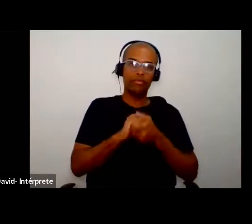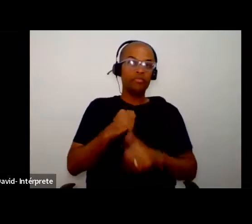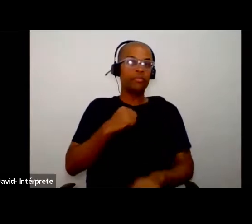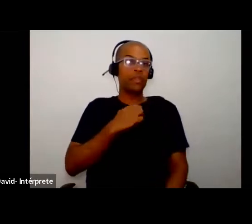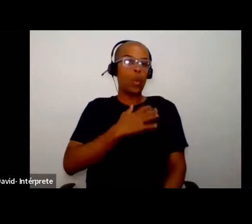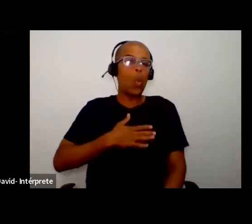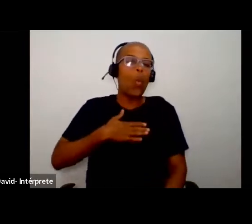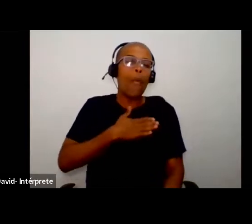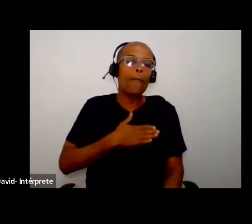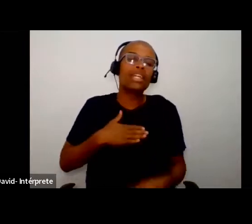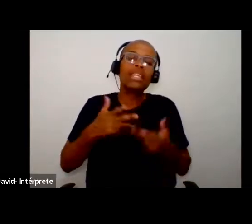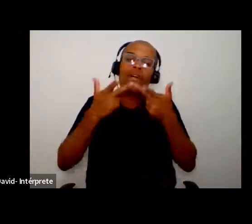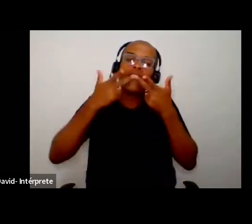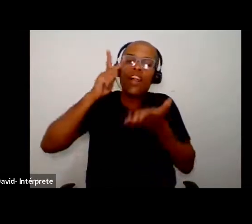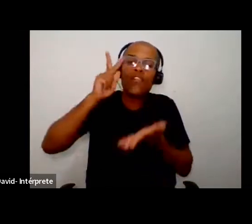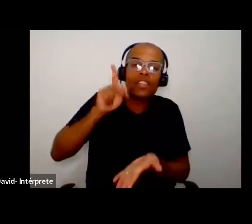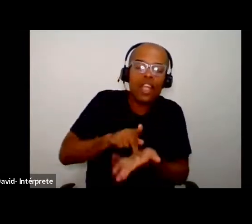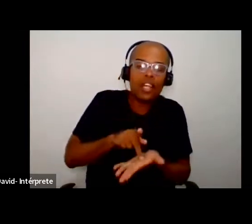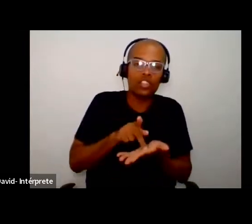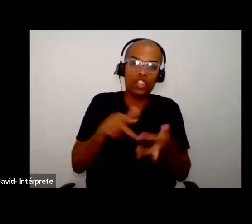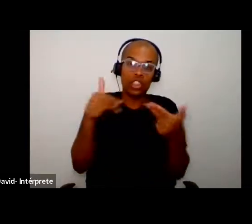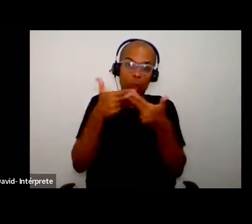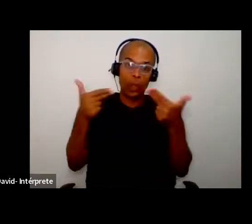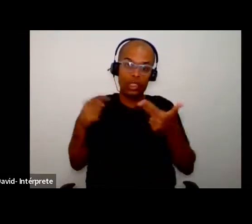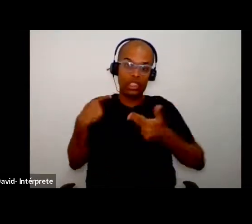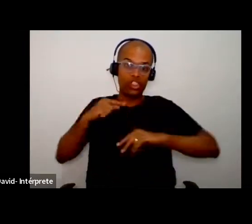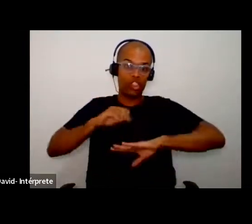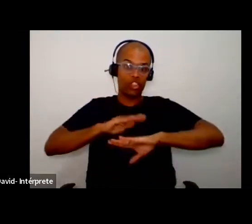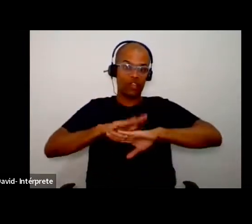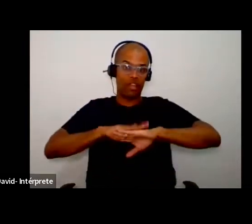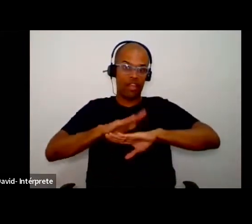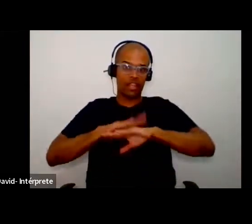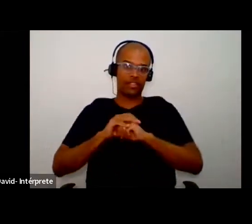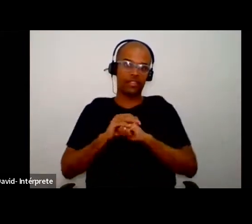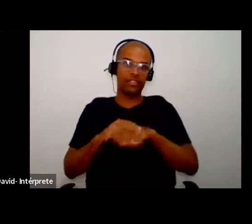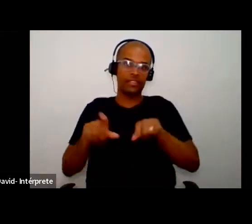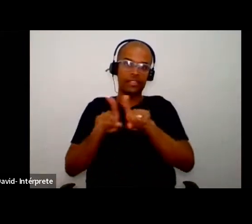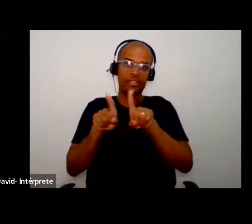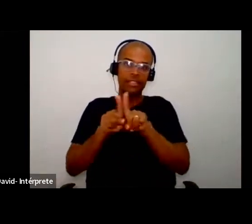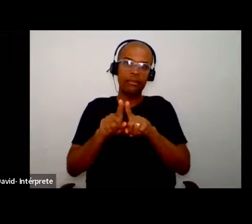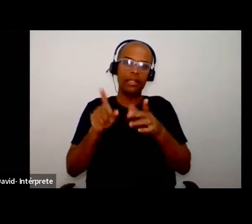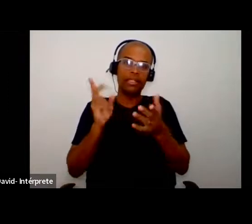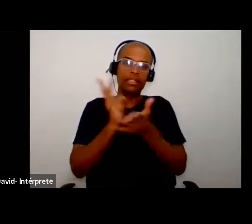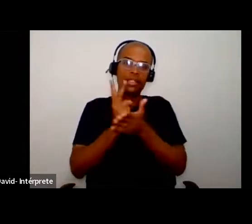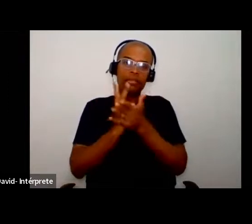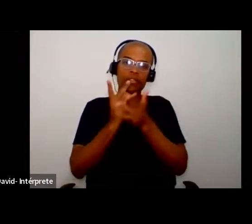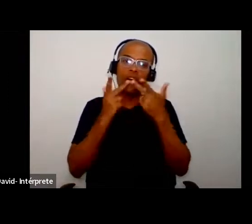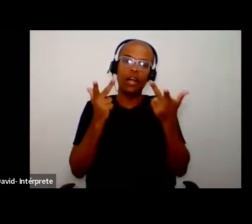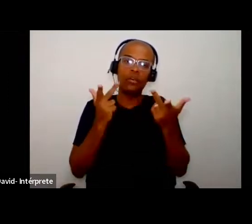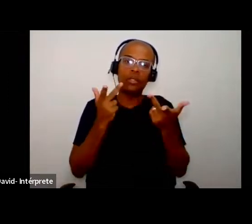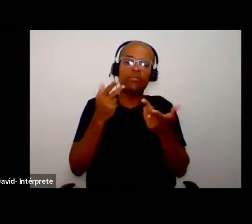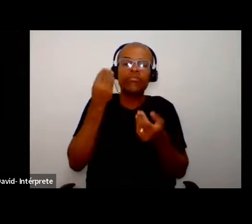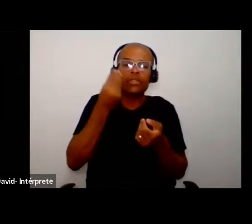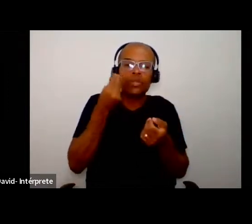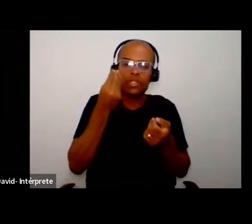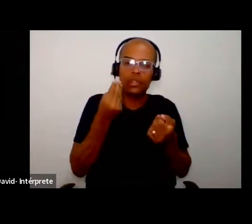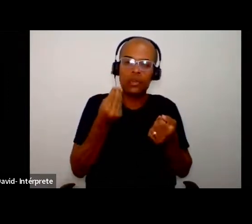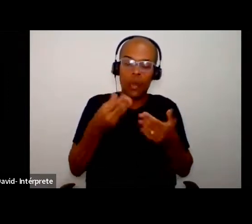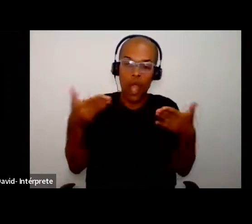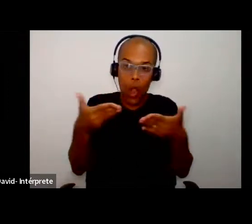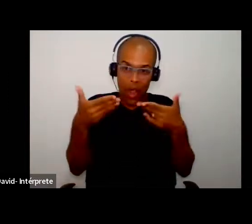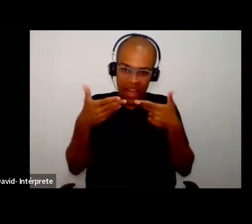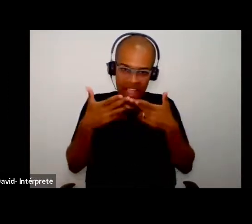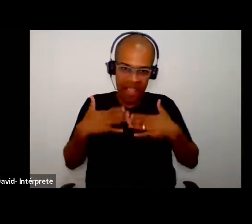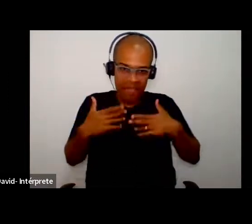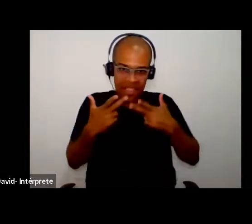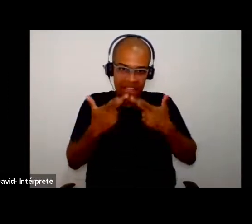pela sinceridade daquilo que fazemos, né? E nos afastando sempre de uma simulação. Nesse momento, minha fala se aproxima um